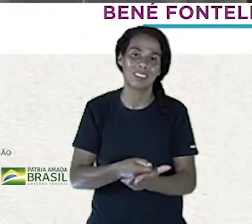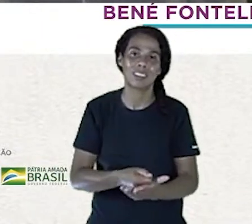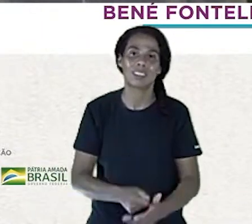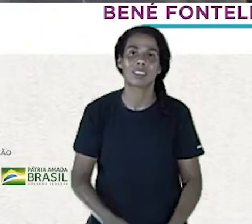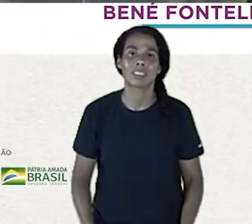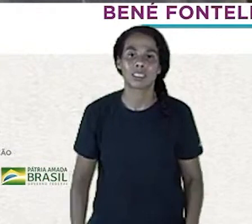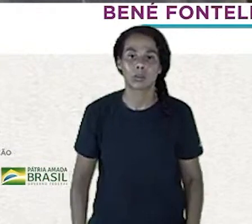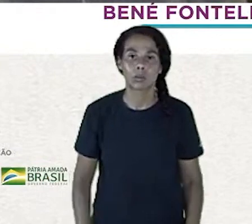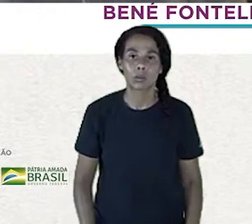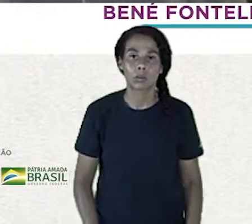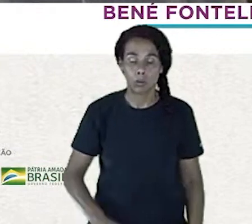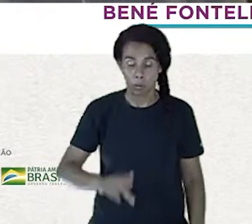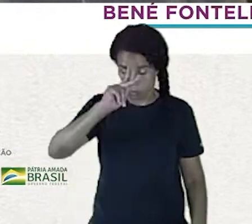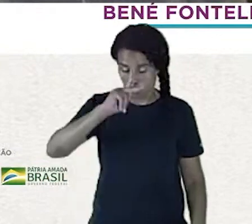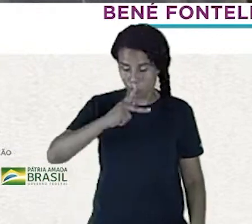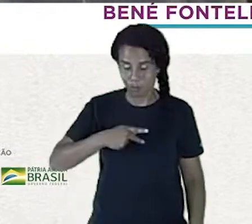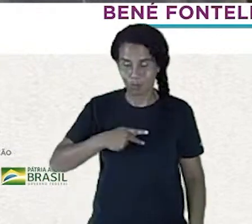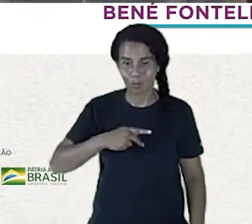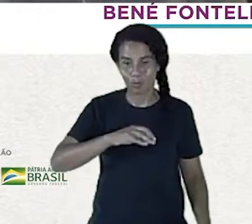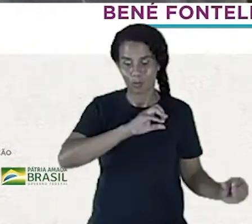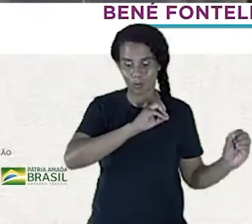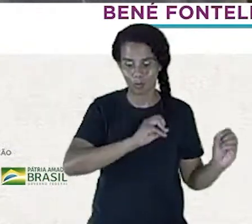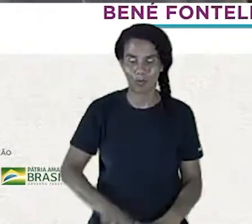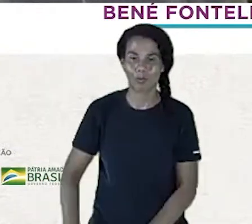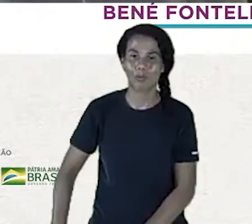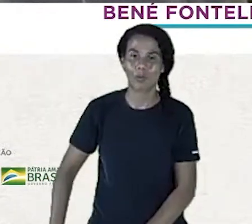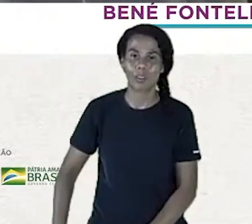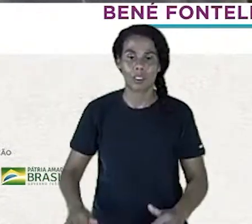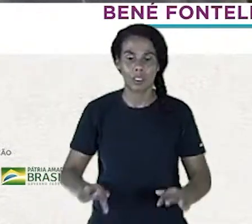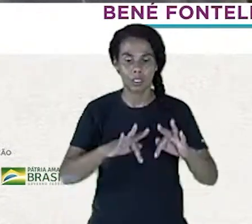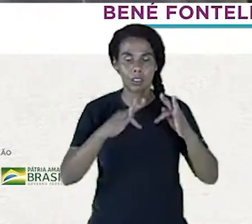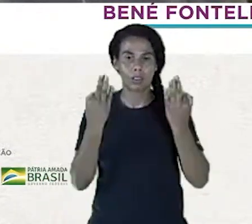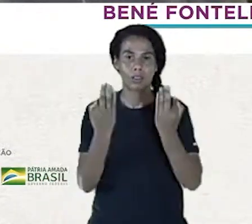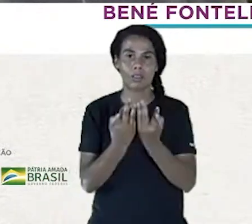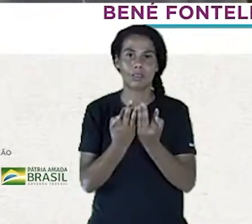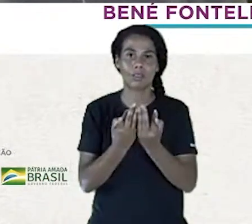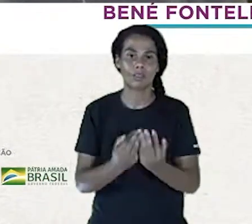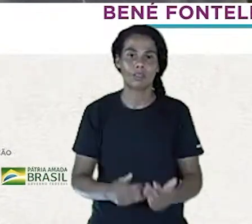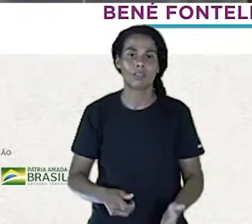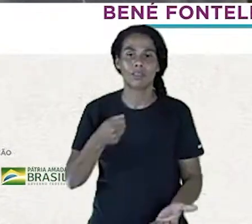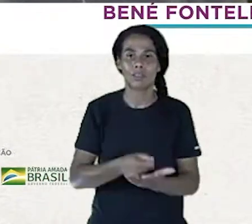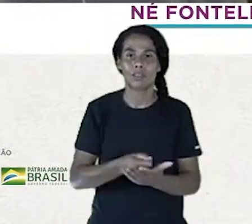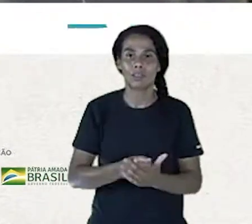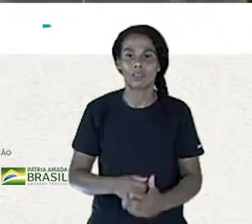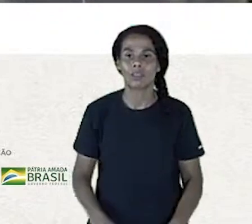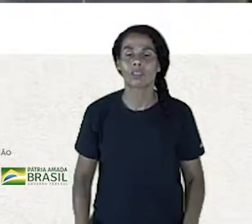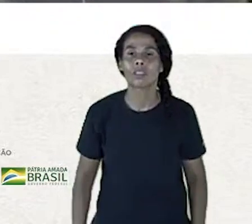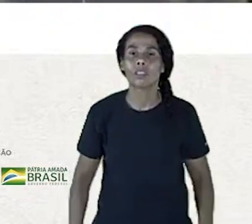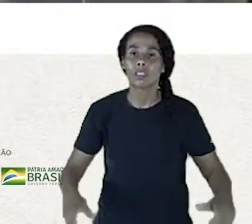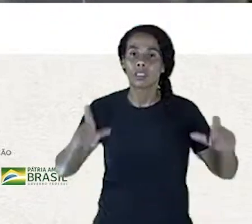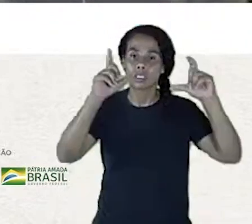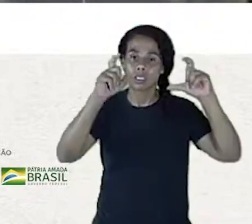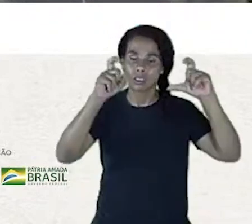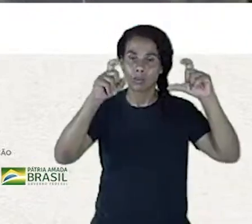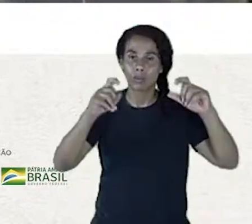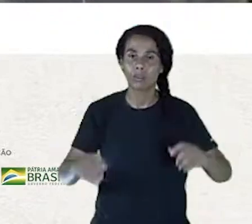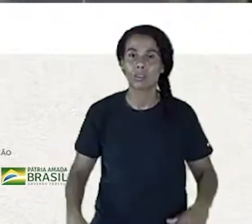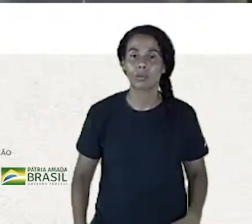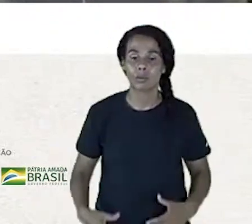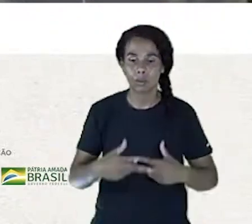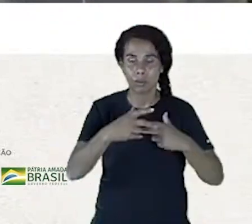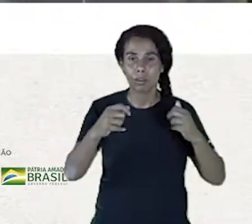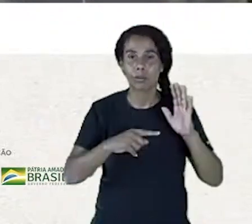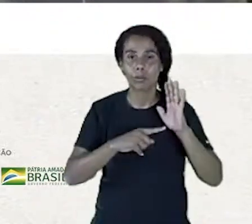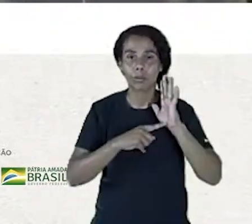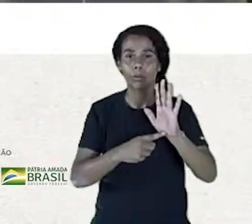mostrou a foto do Gandhi, logo o Gandhi, que morreu da forma tão violenta, inclusive para ilustrar toda a sua filosofia,